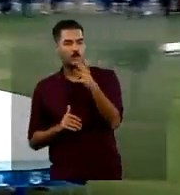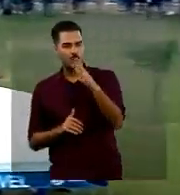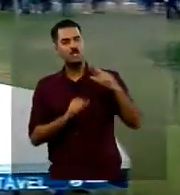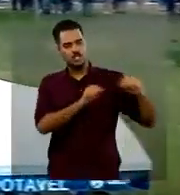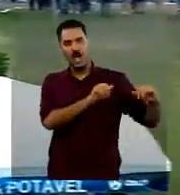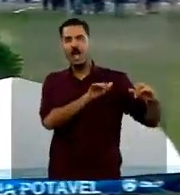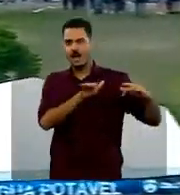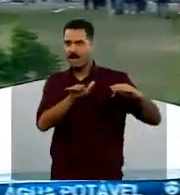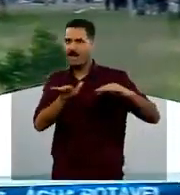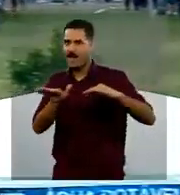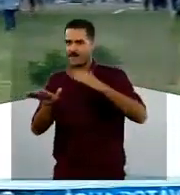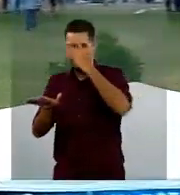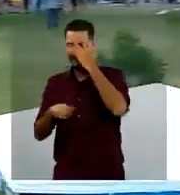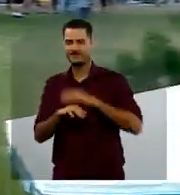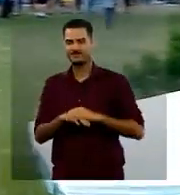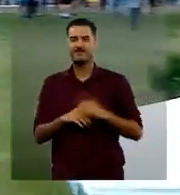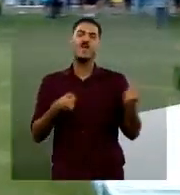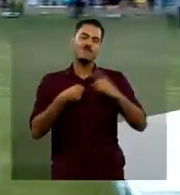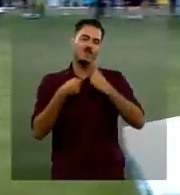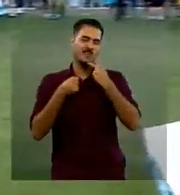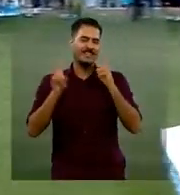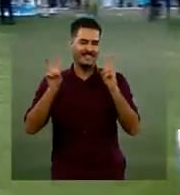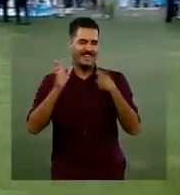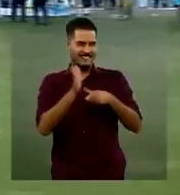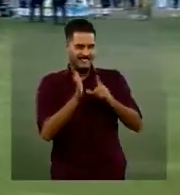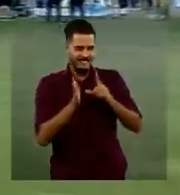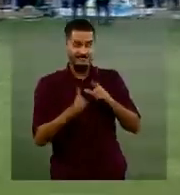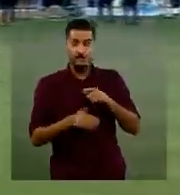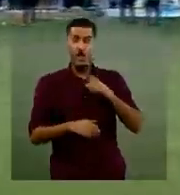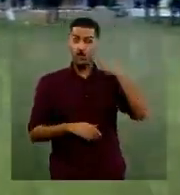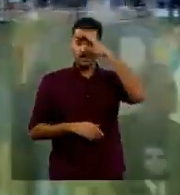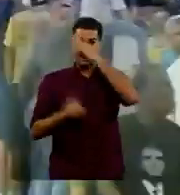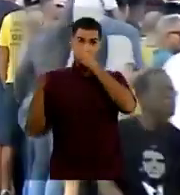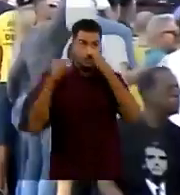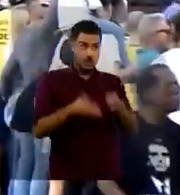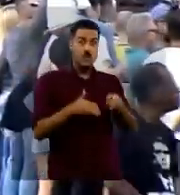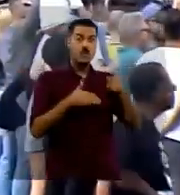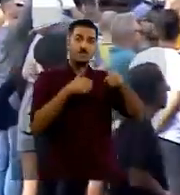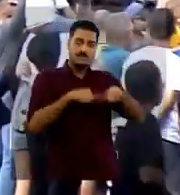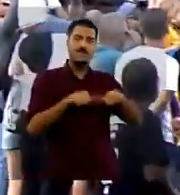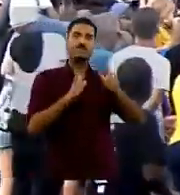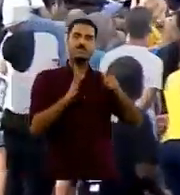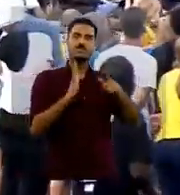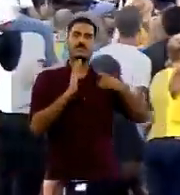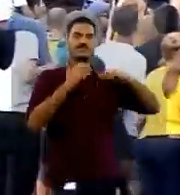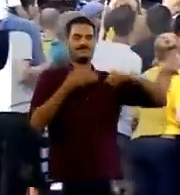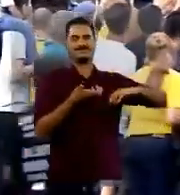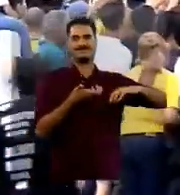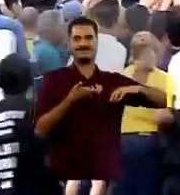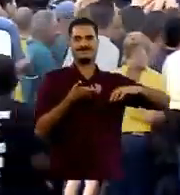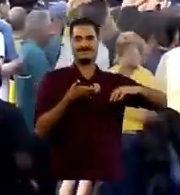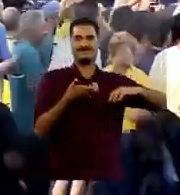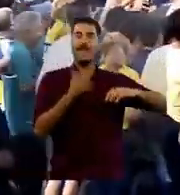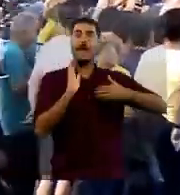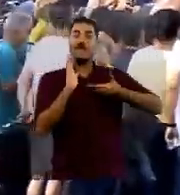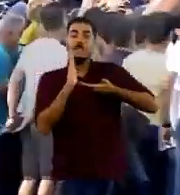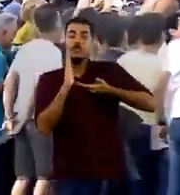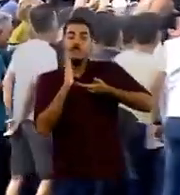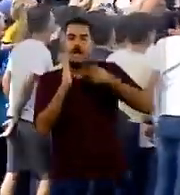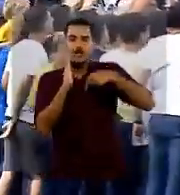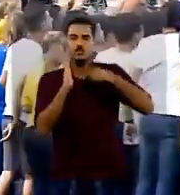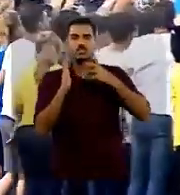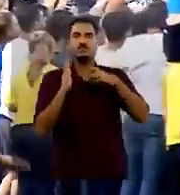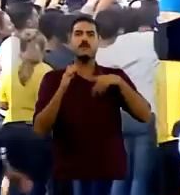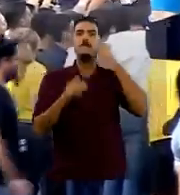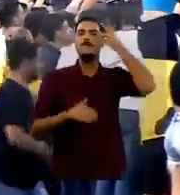tarde na Câmara dos Deputados, né, no plenário Ulisses Guimarães, e foi lá que ele de fato se tornou presidente do